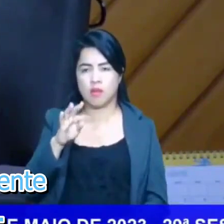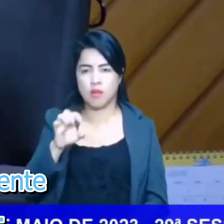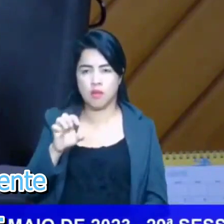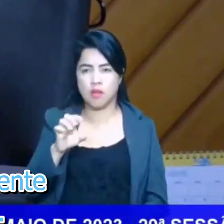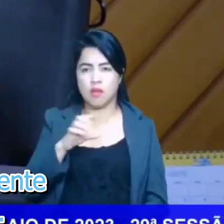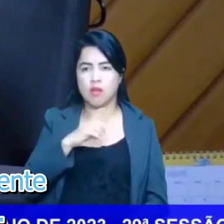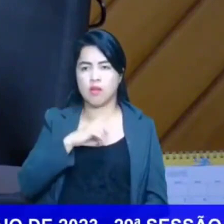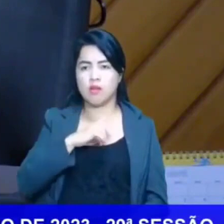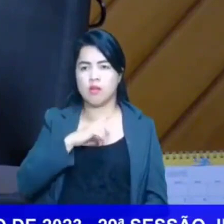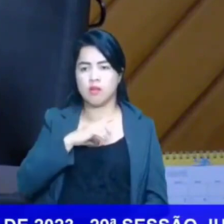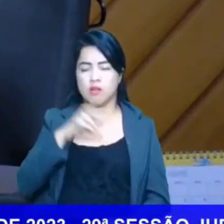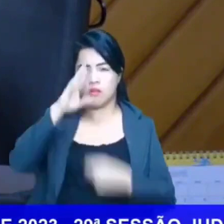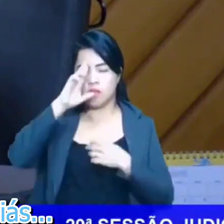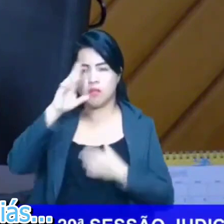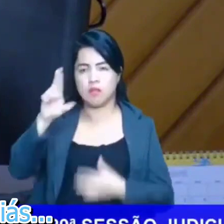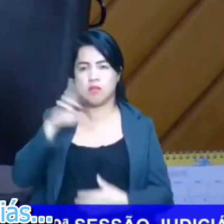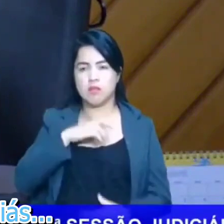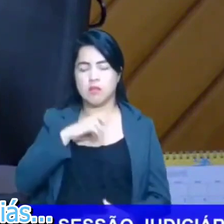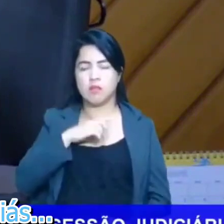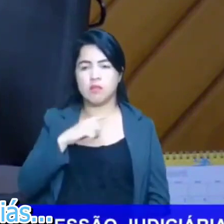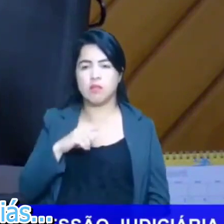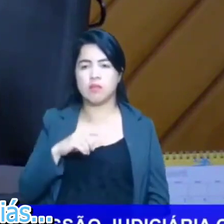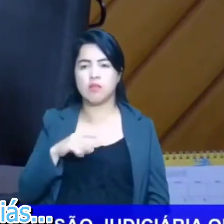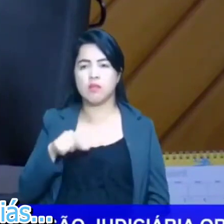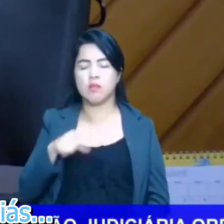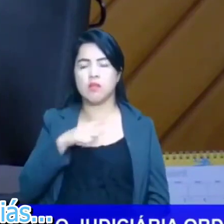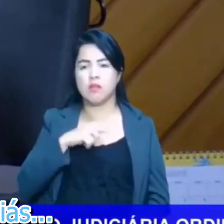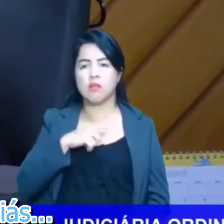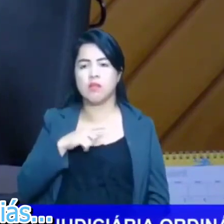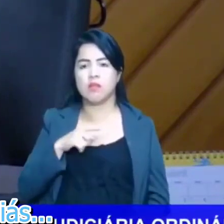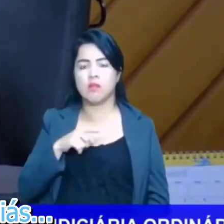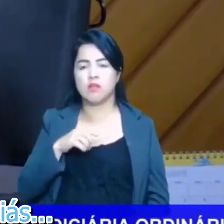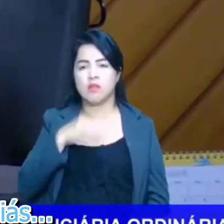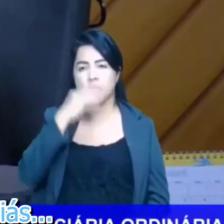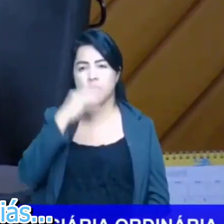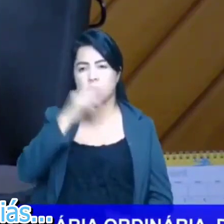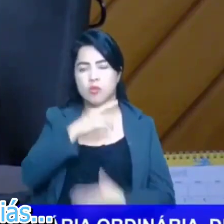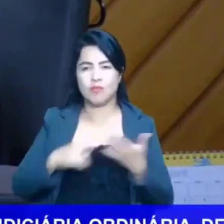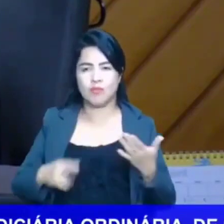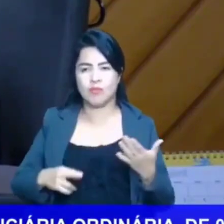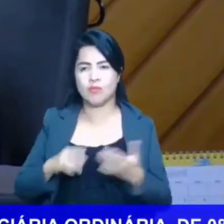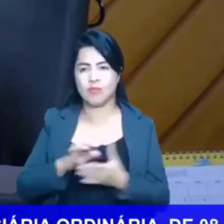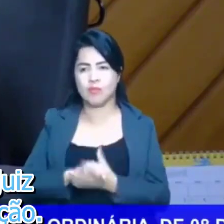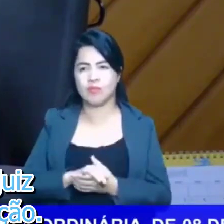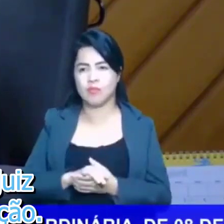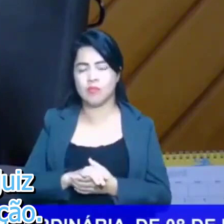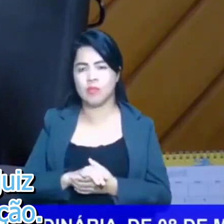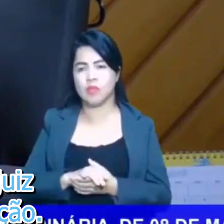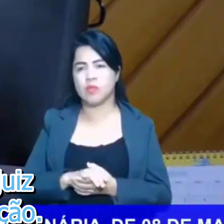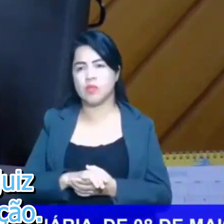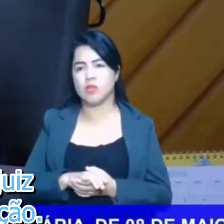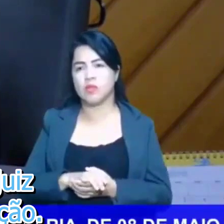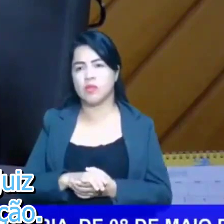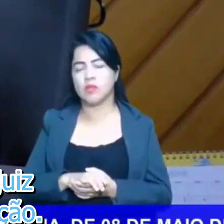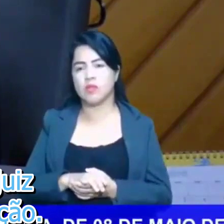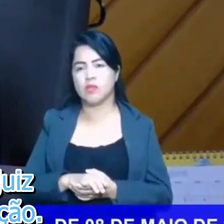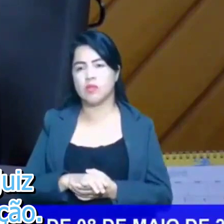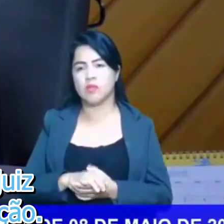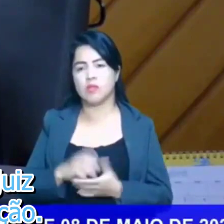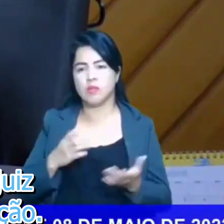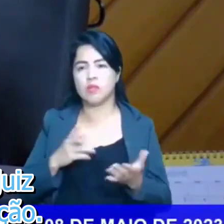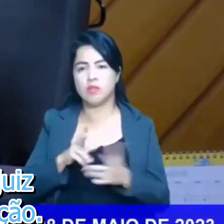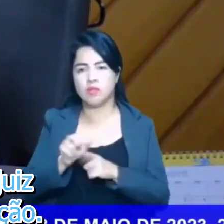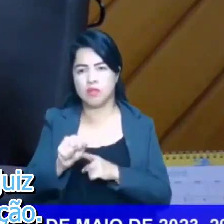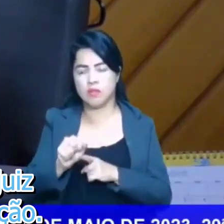julgou procedente a representação, nos termos do voto proferido pelo ilustre relator, aliás, nos termos dos votos proferidos,